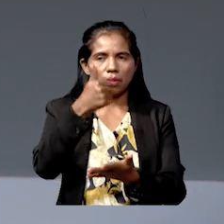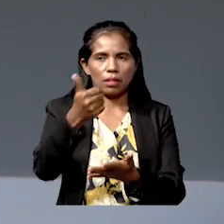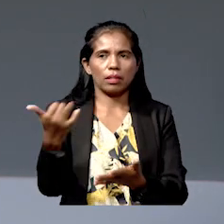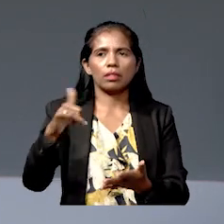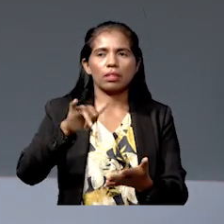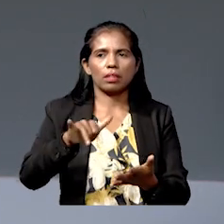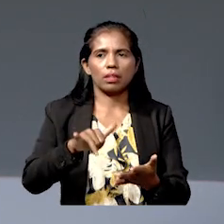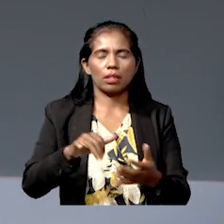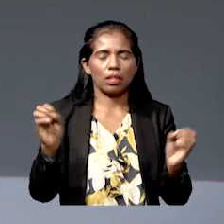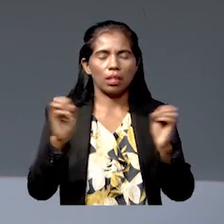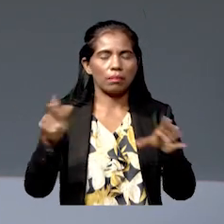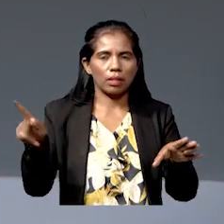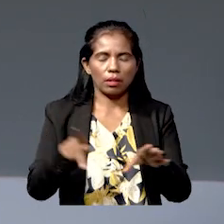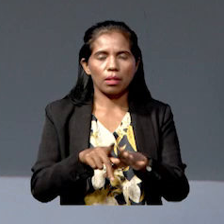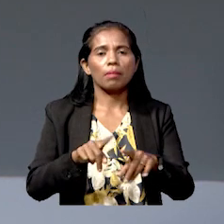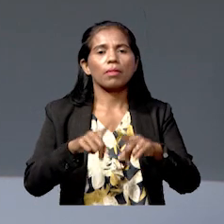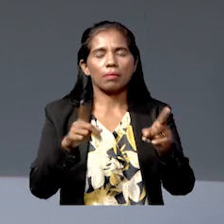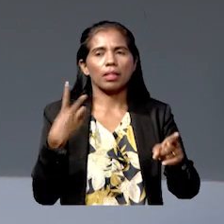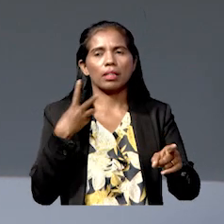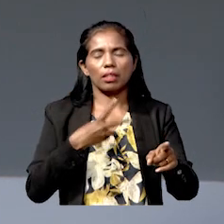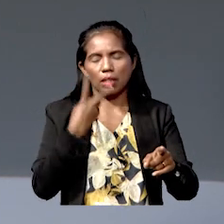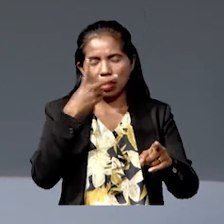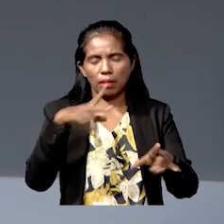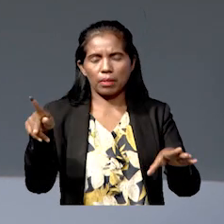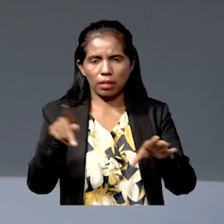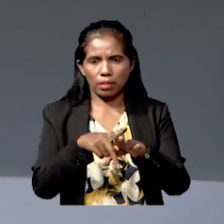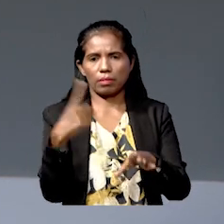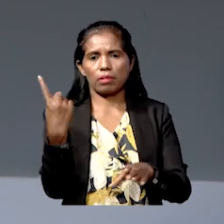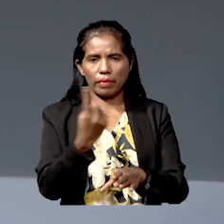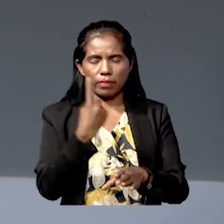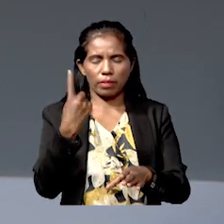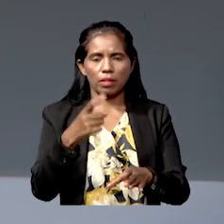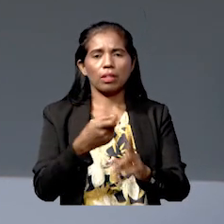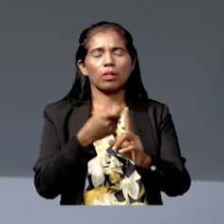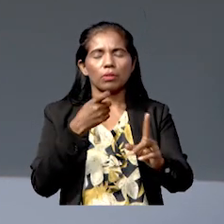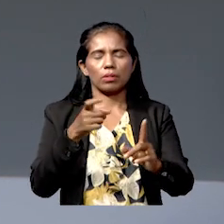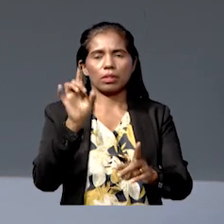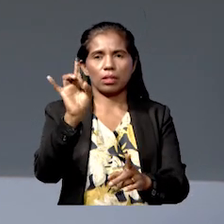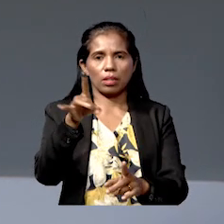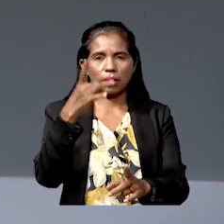iramos lá participar. Mas bem, tareba participação na FATIN, também os